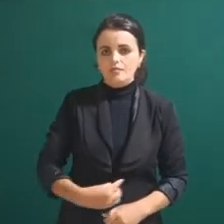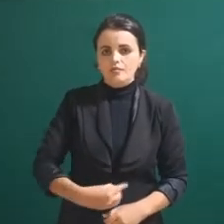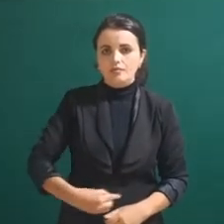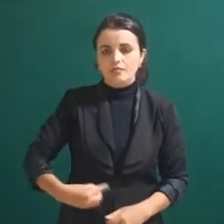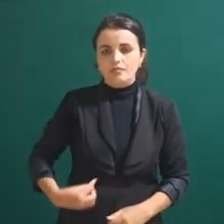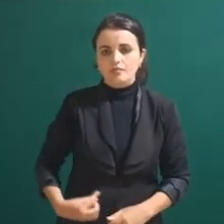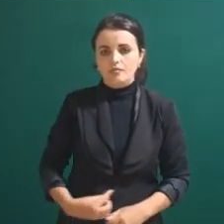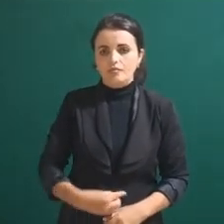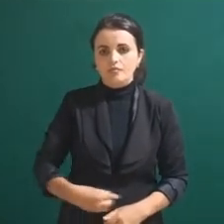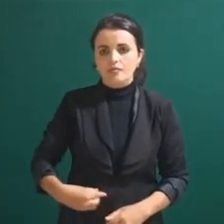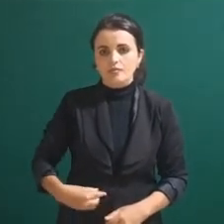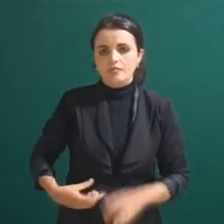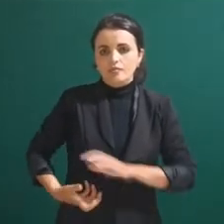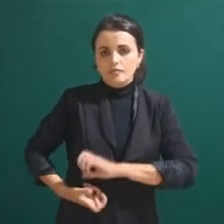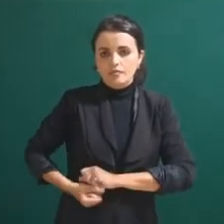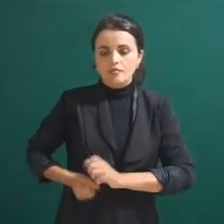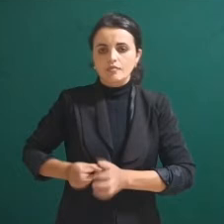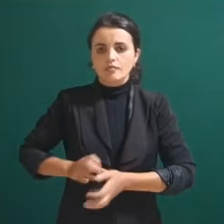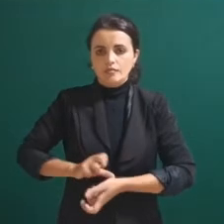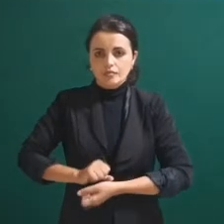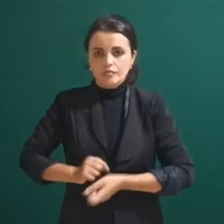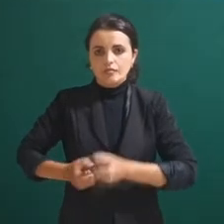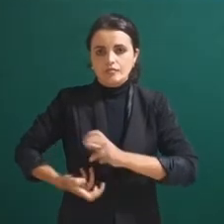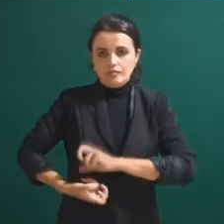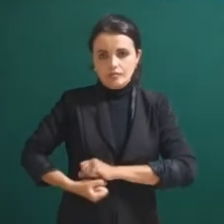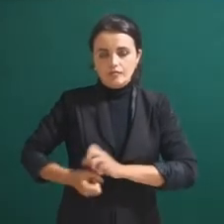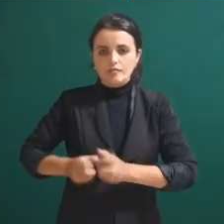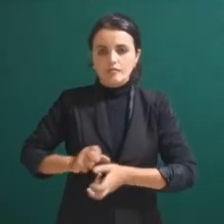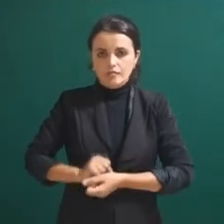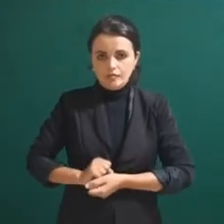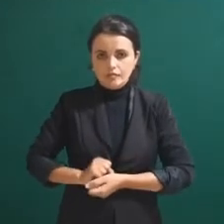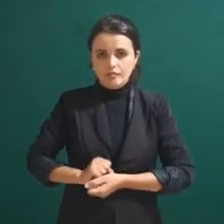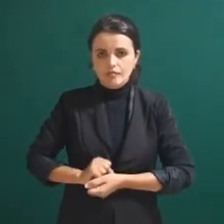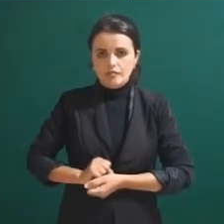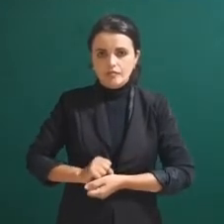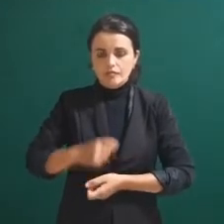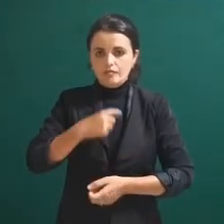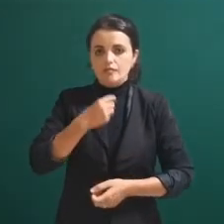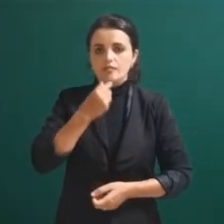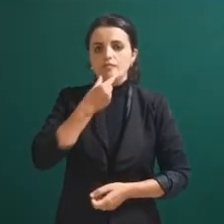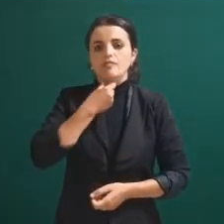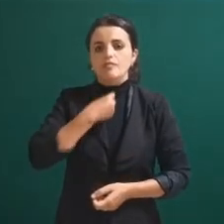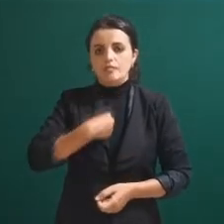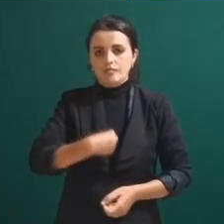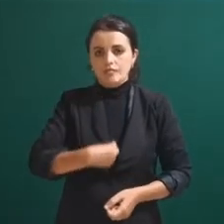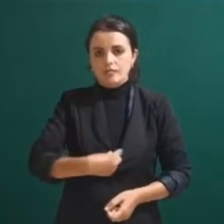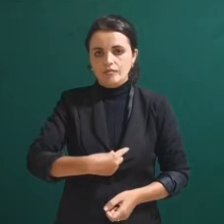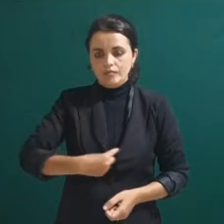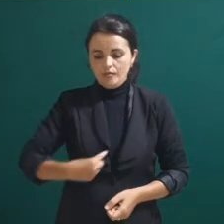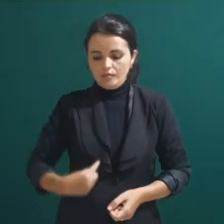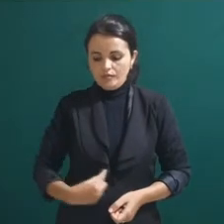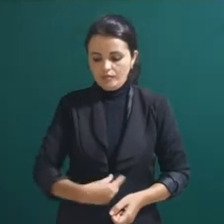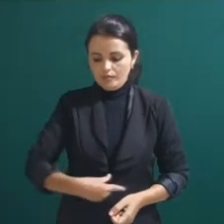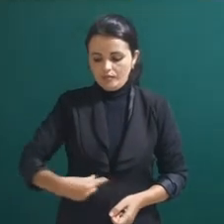Então, assim que o alimento ele sai do nosso estômago e passa pelo duodeno, inicia aí a sua passagem